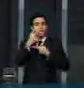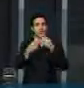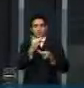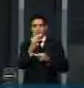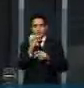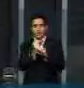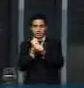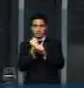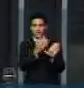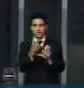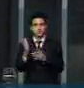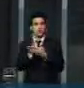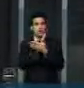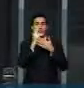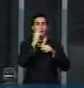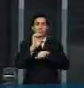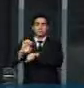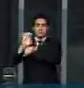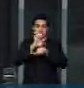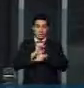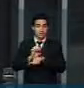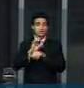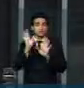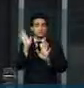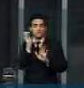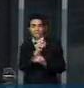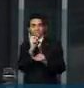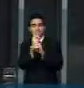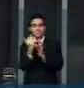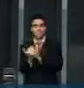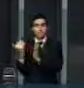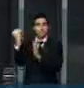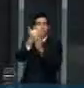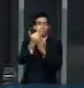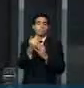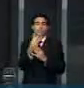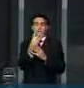algumas unidades da federação, chegou a haver um incremento de até